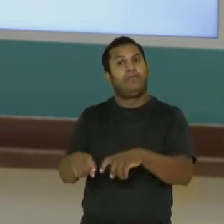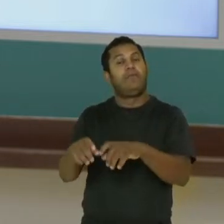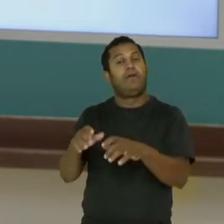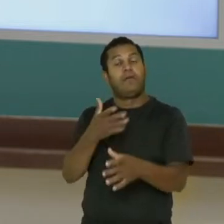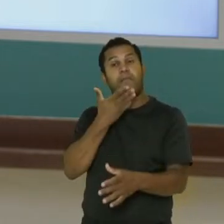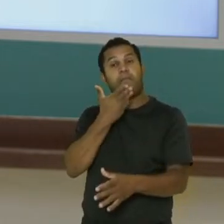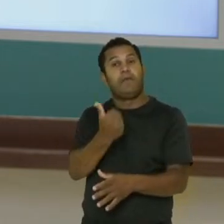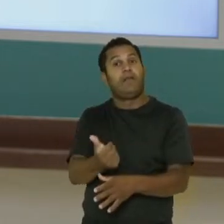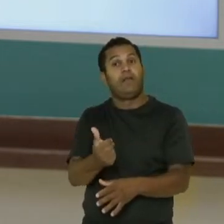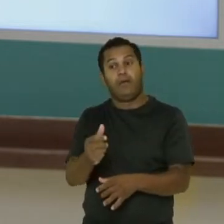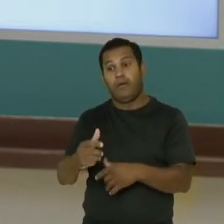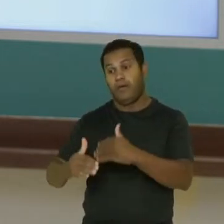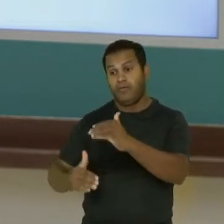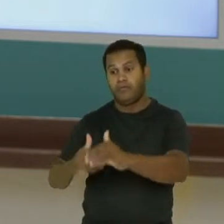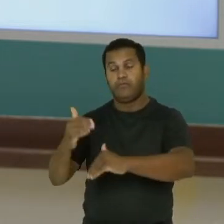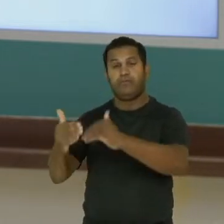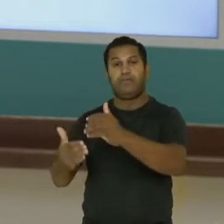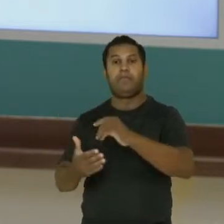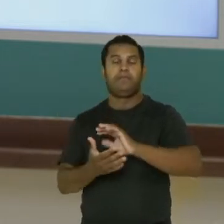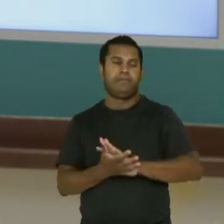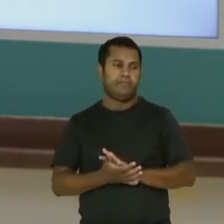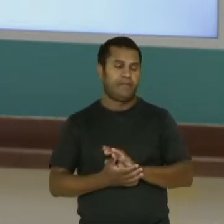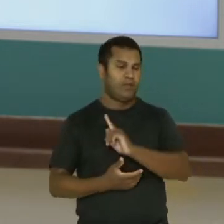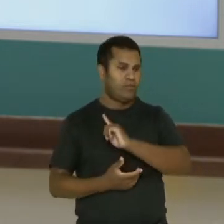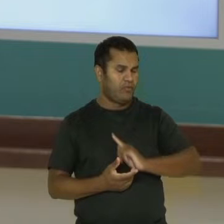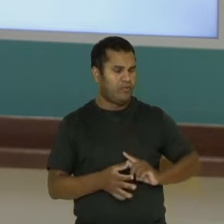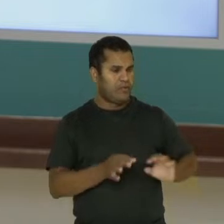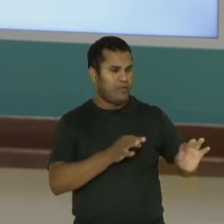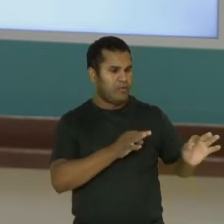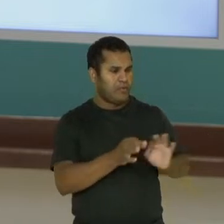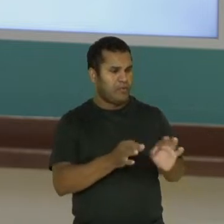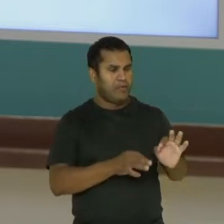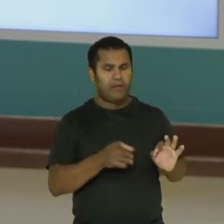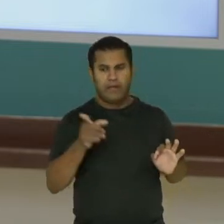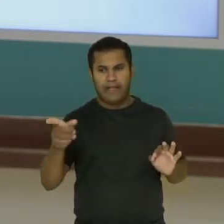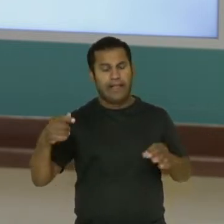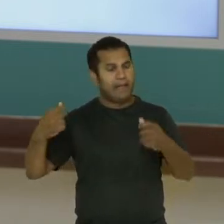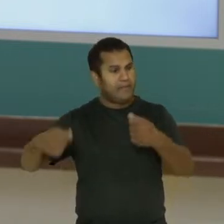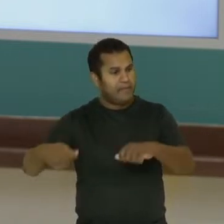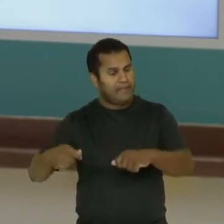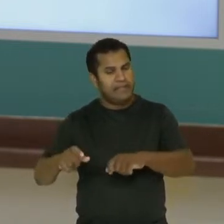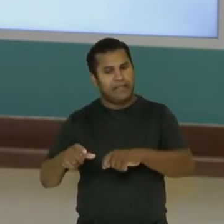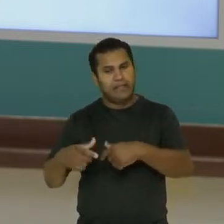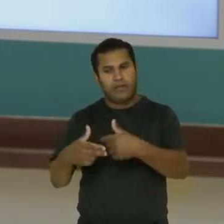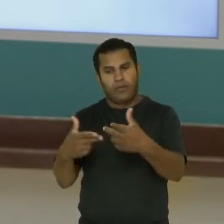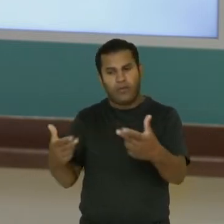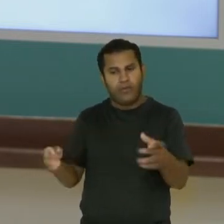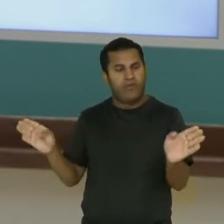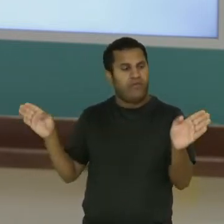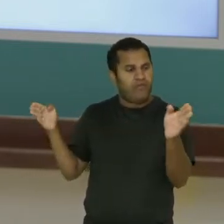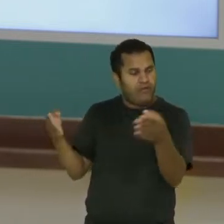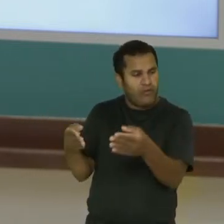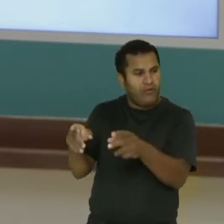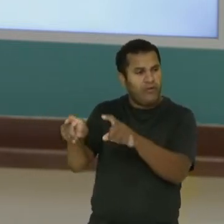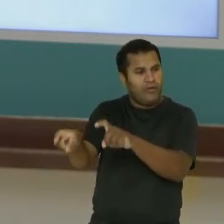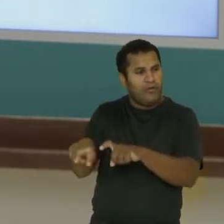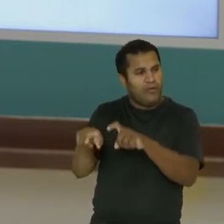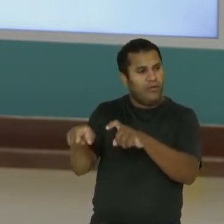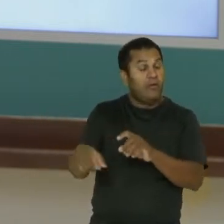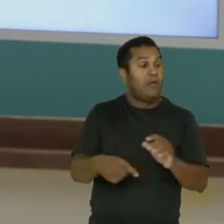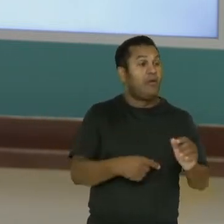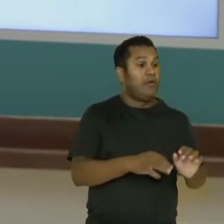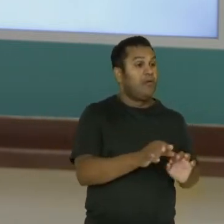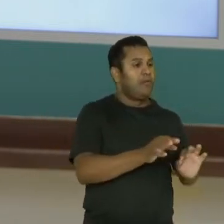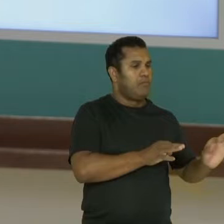do Brasil e destinar para lá recursos para atender a agricultura, os trabalhadores da agricultura,